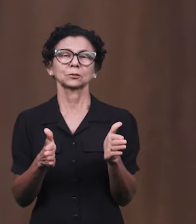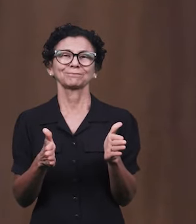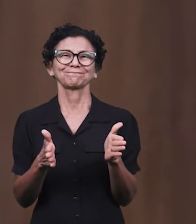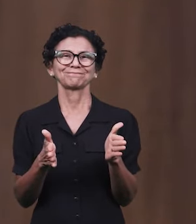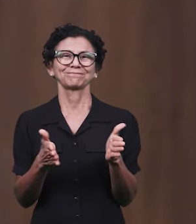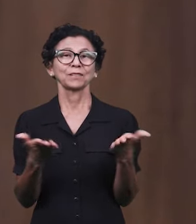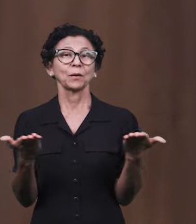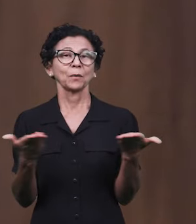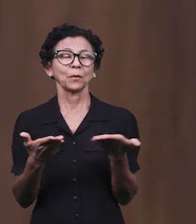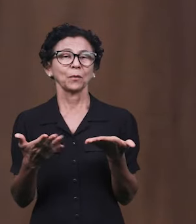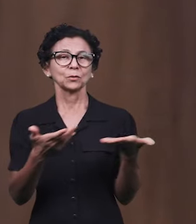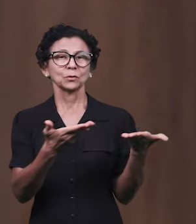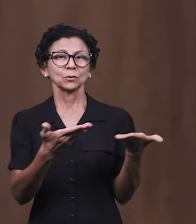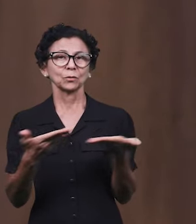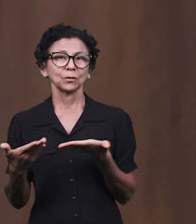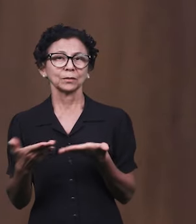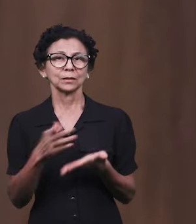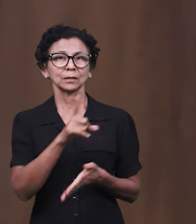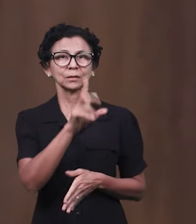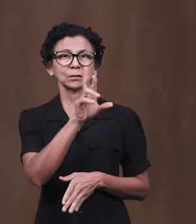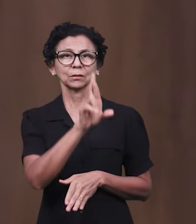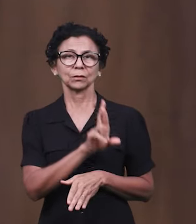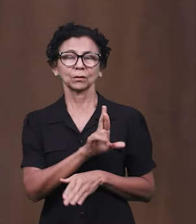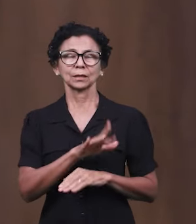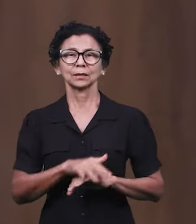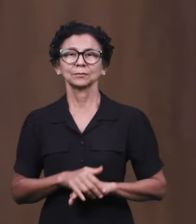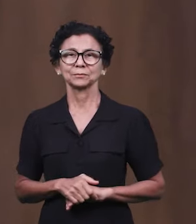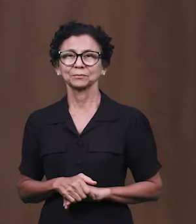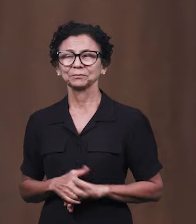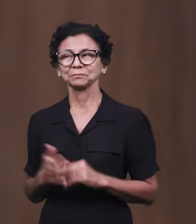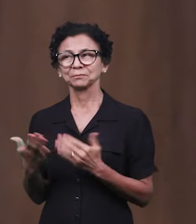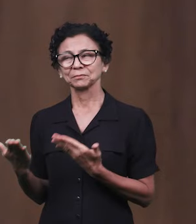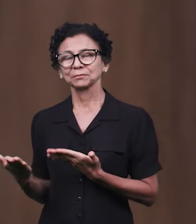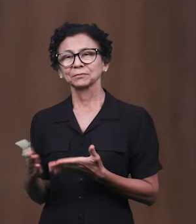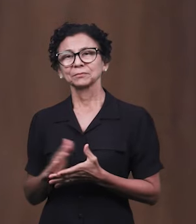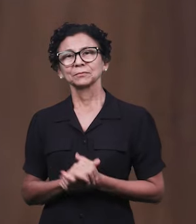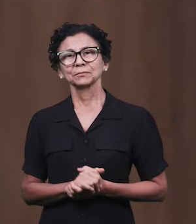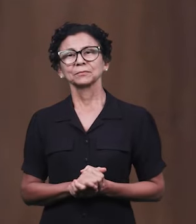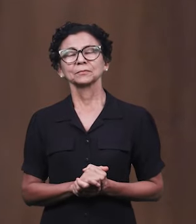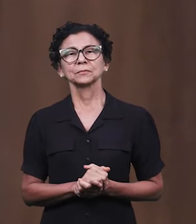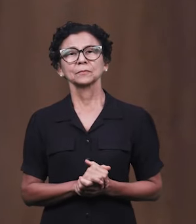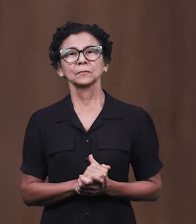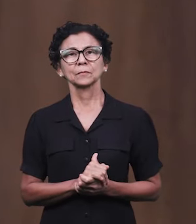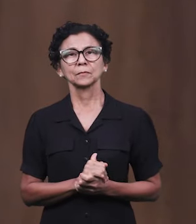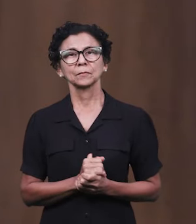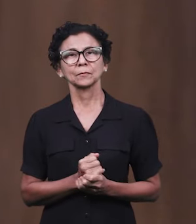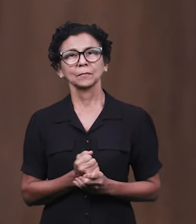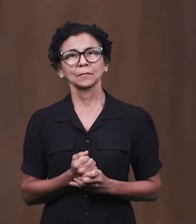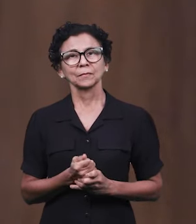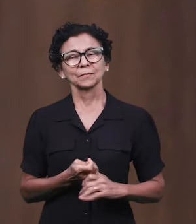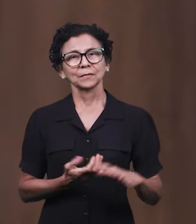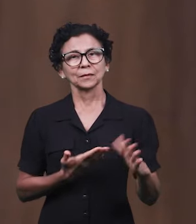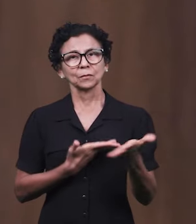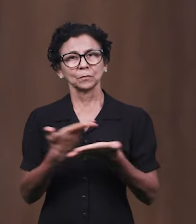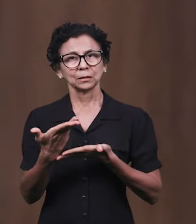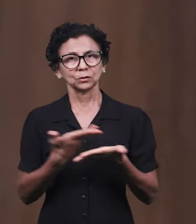hoje, a doutora psiquiatra, doutora Ana Peixoto, contribuirá com assuntos relevantes sobre este